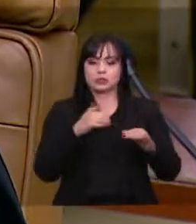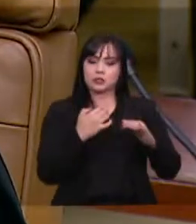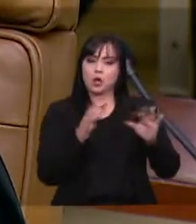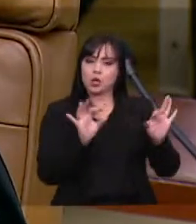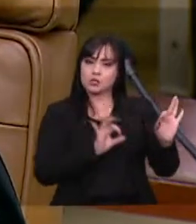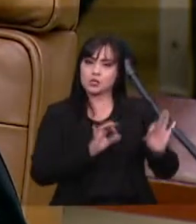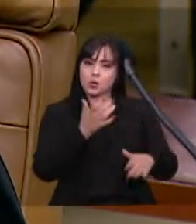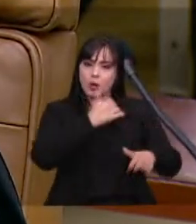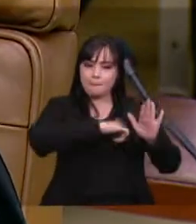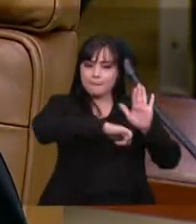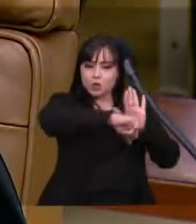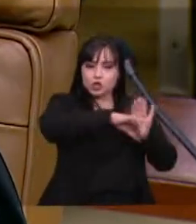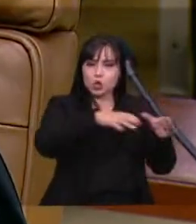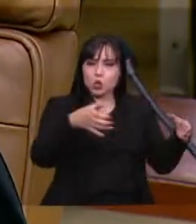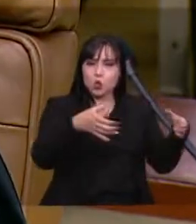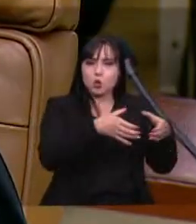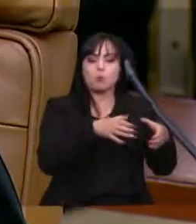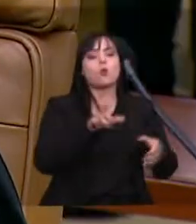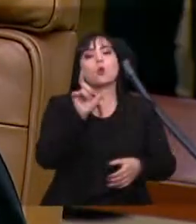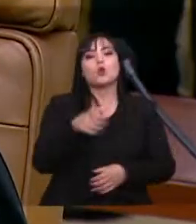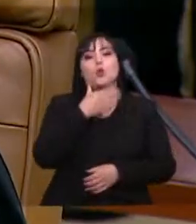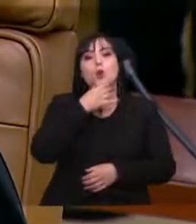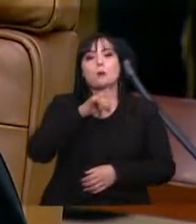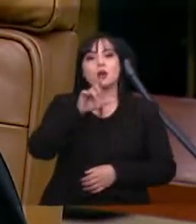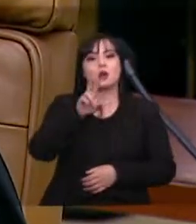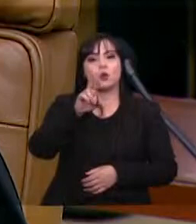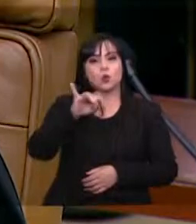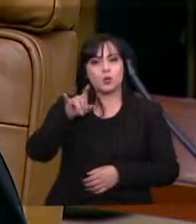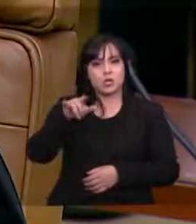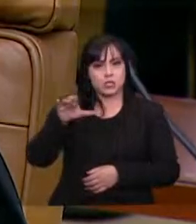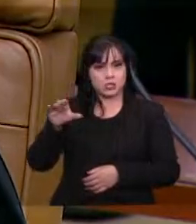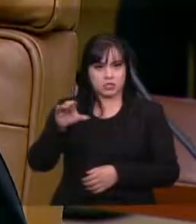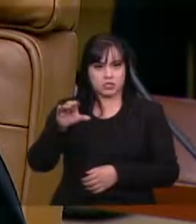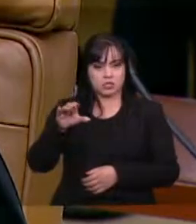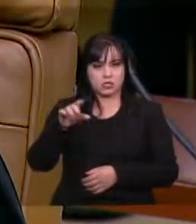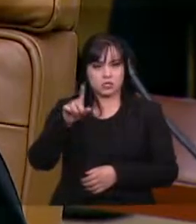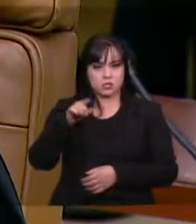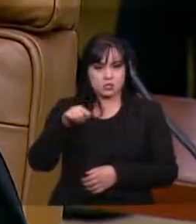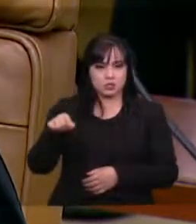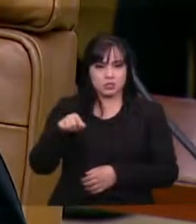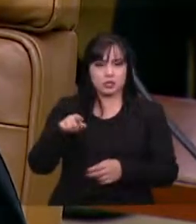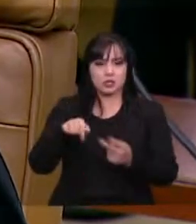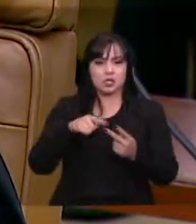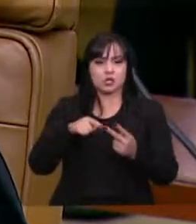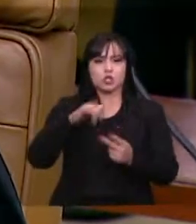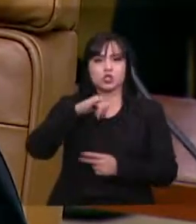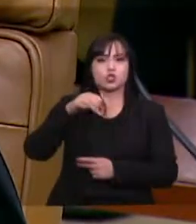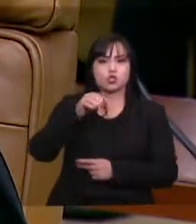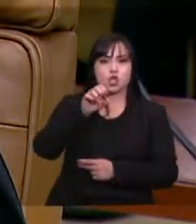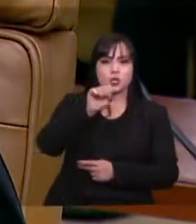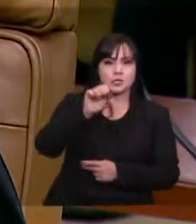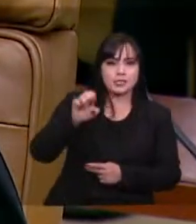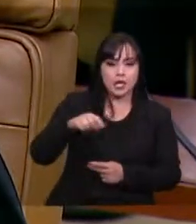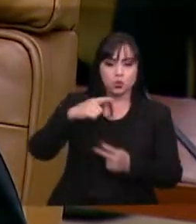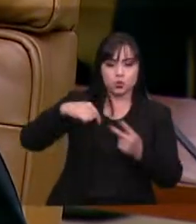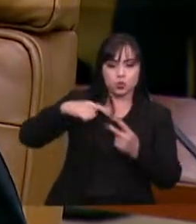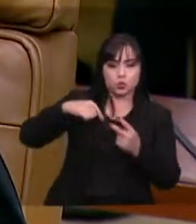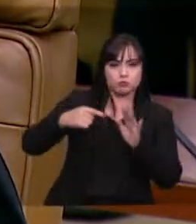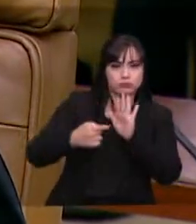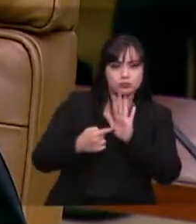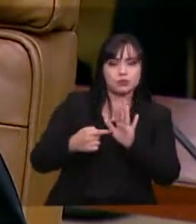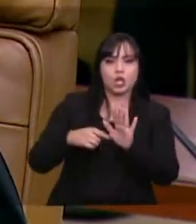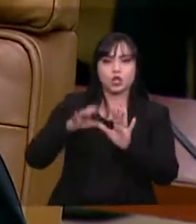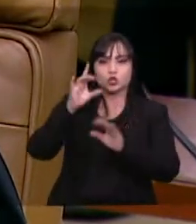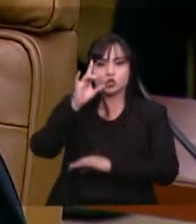merece destaque a atuação de Luiz Cláudio caseira Sanches e José zônis ambos indicados as